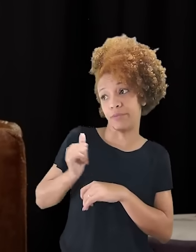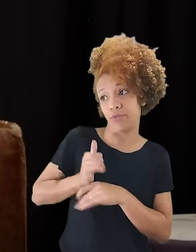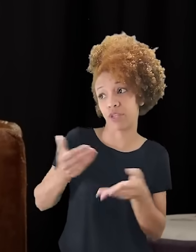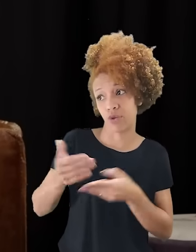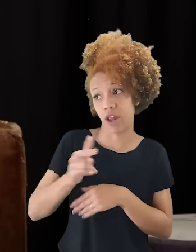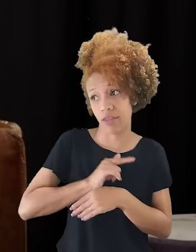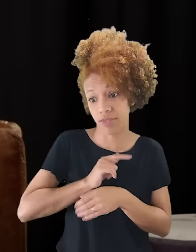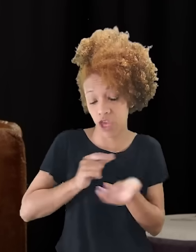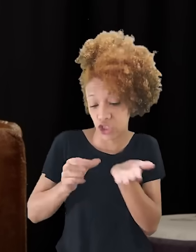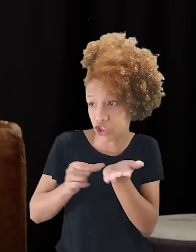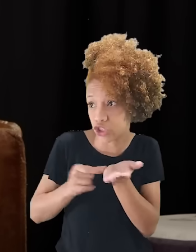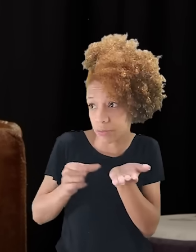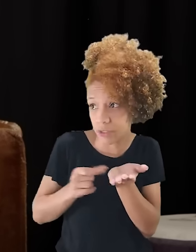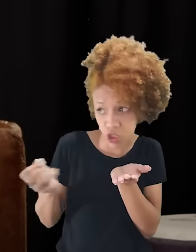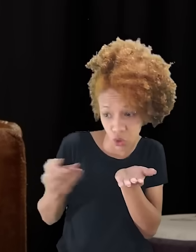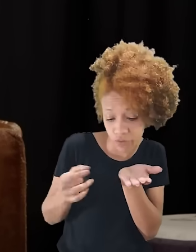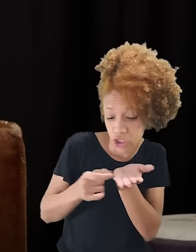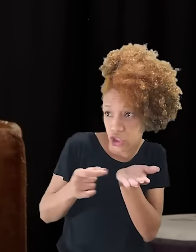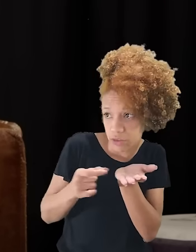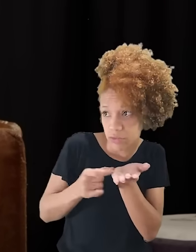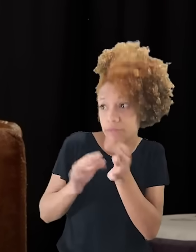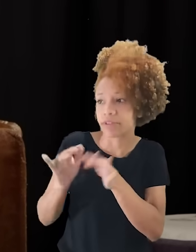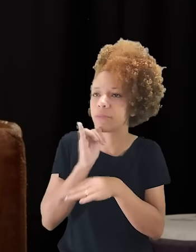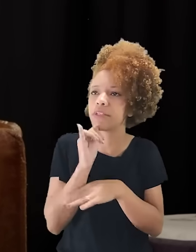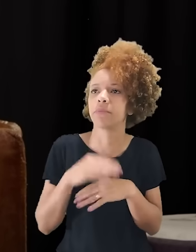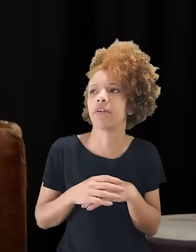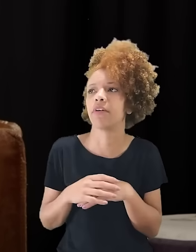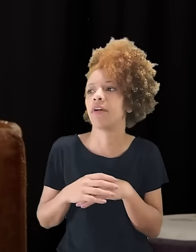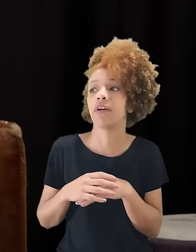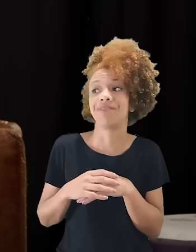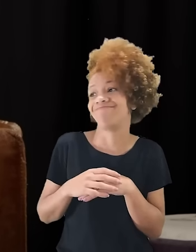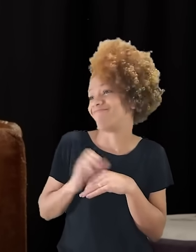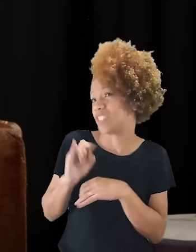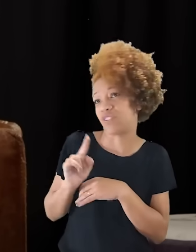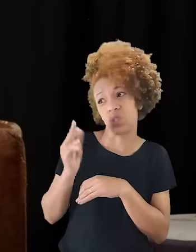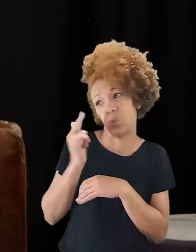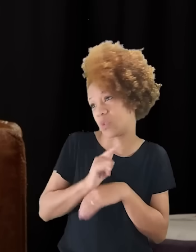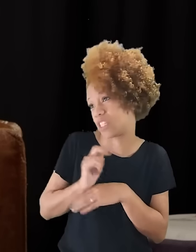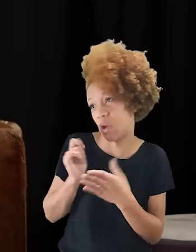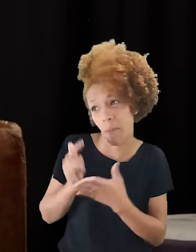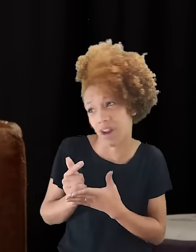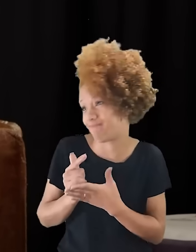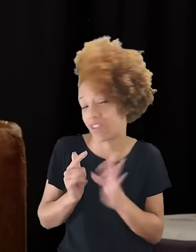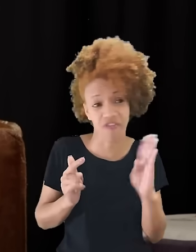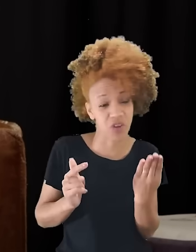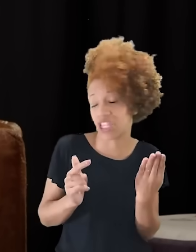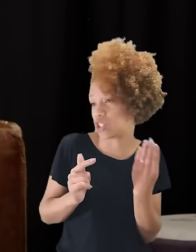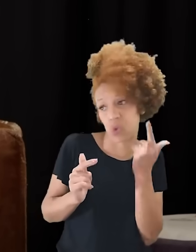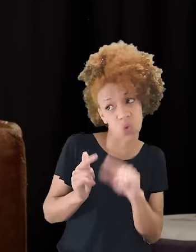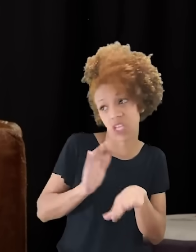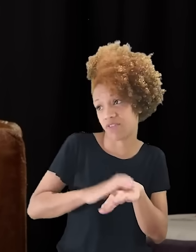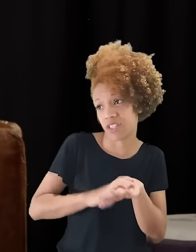essa minha Chanel nova ela já vinha com chip dentro dentro então tipo assim nem se você quiser porque aí a pessoa ela você vende e tem